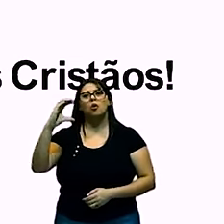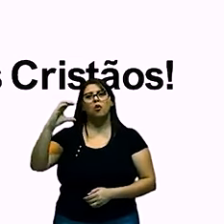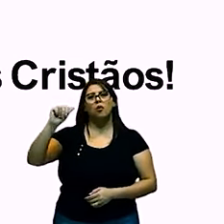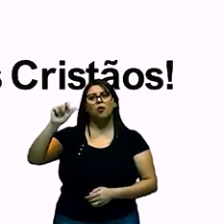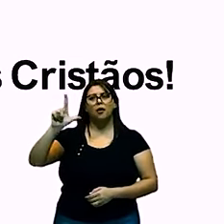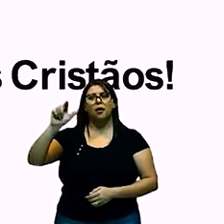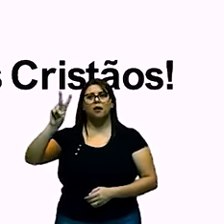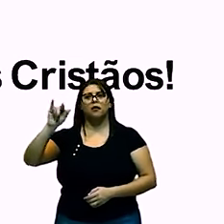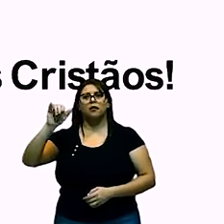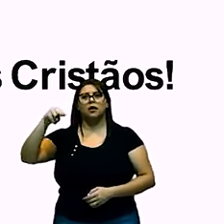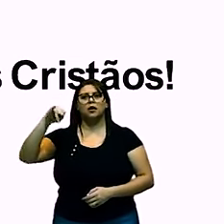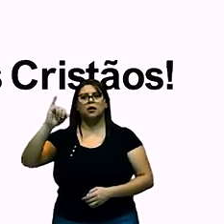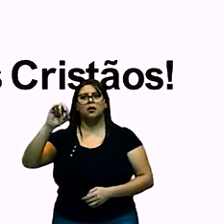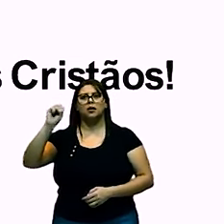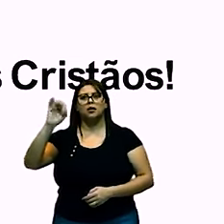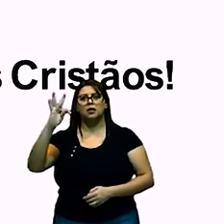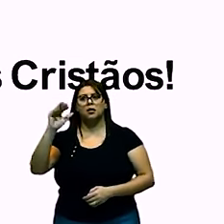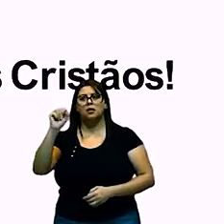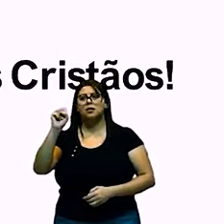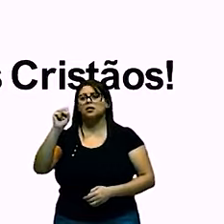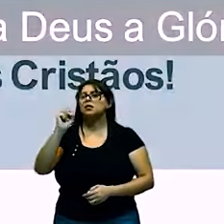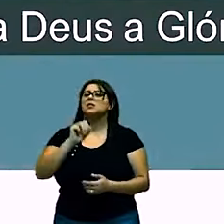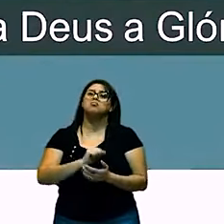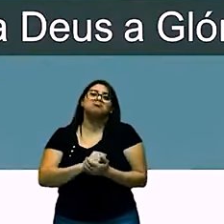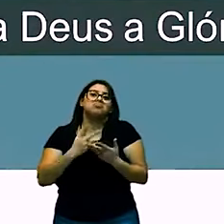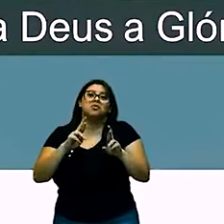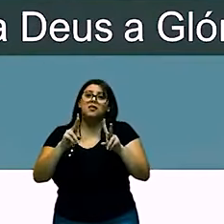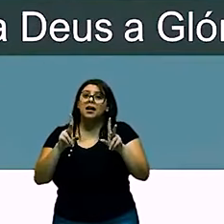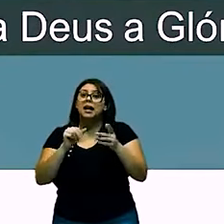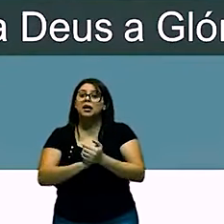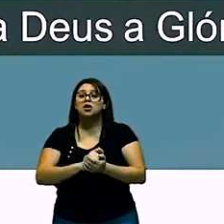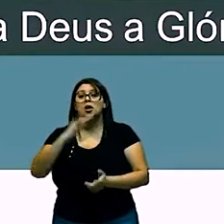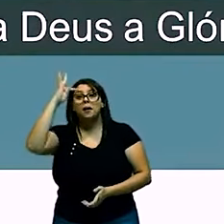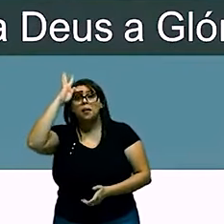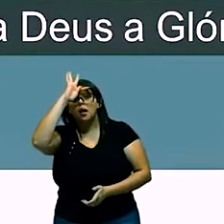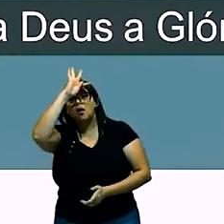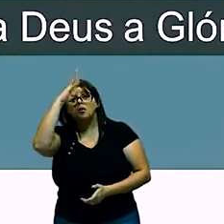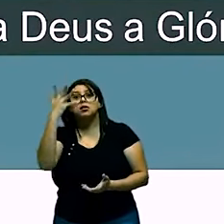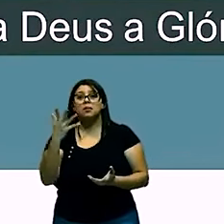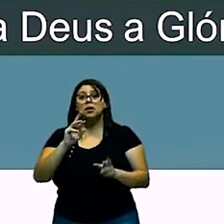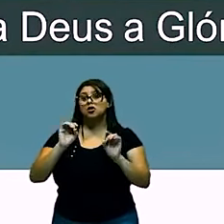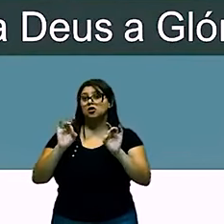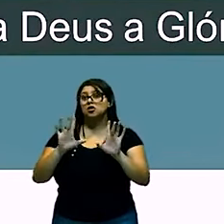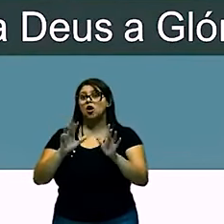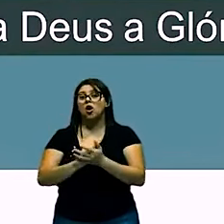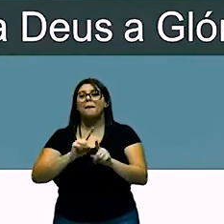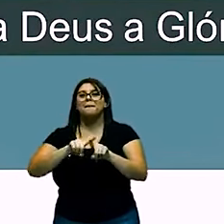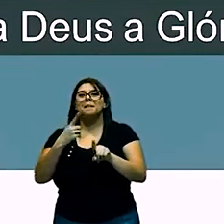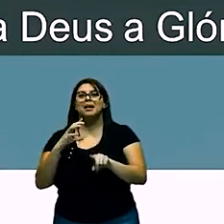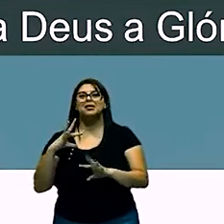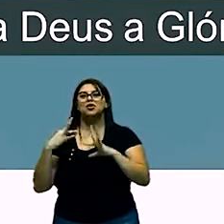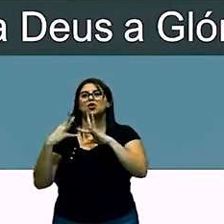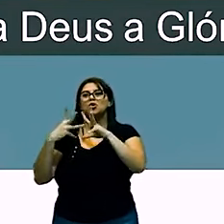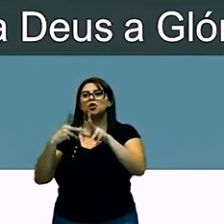sim, mas precisamos também fortalecer esse aspecto da reforma protestante. Lembrar desses fundamentos da